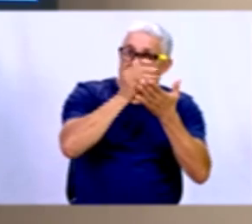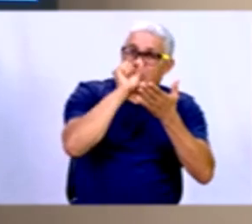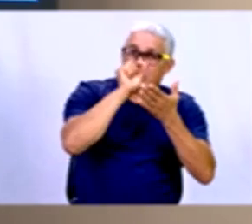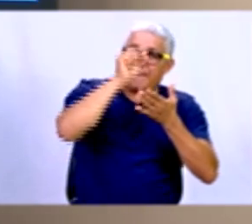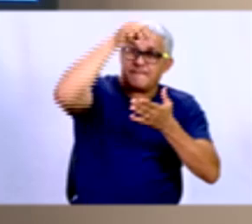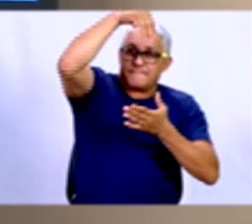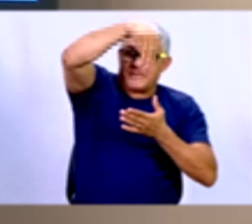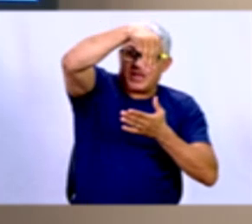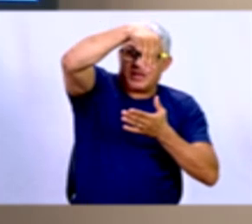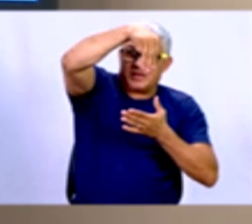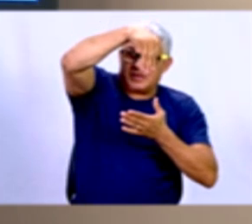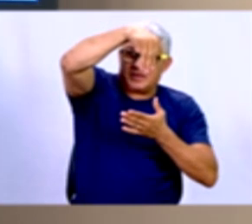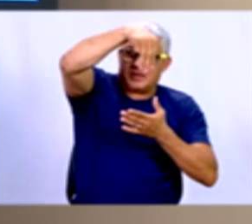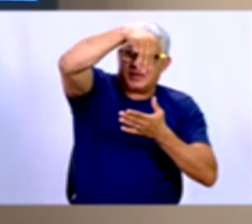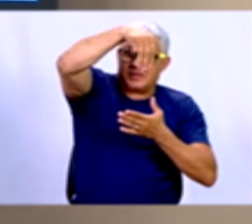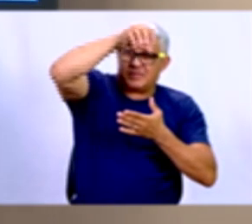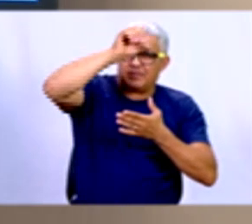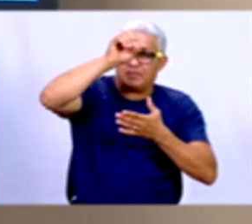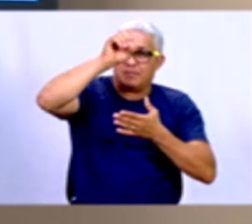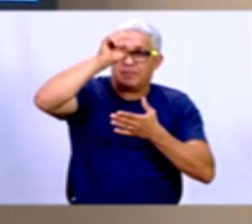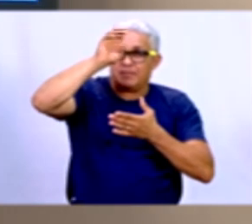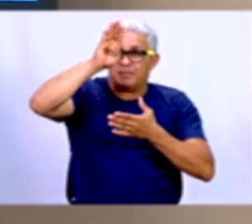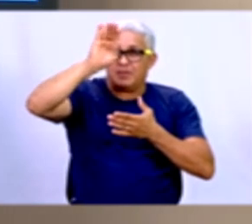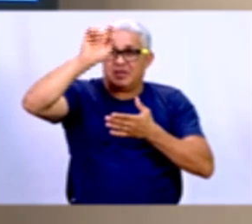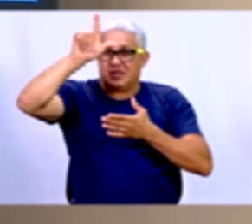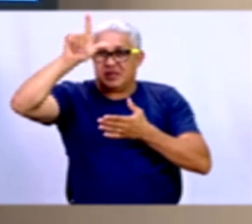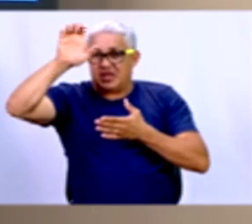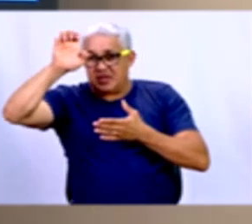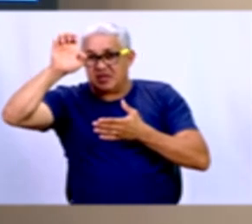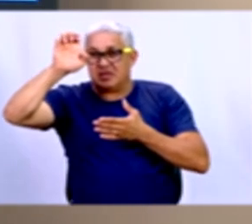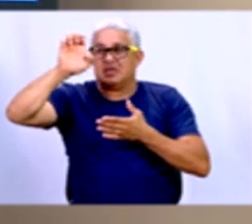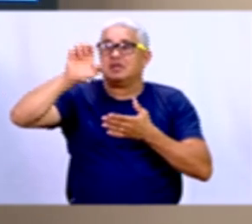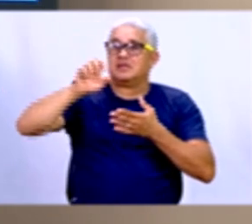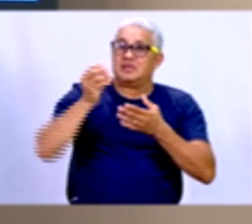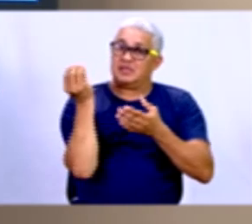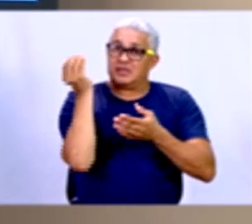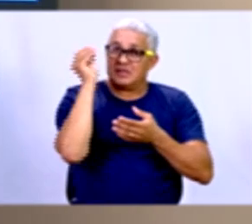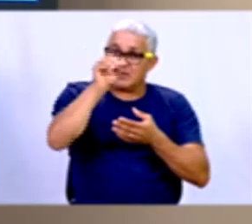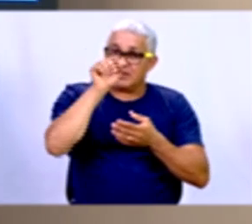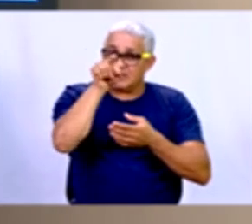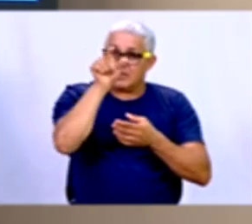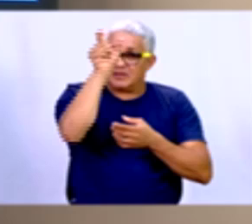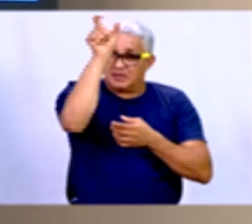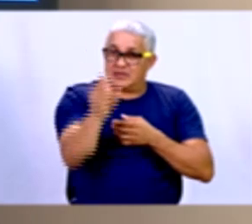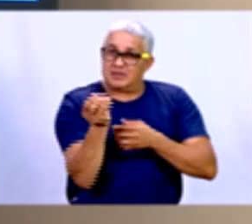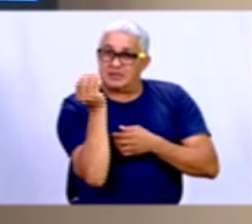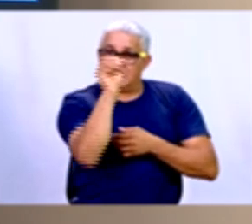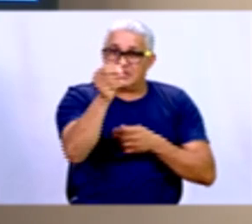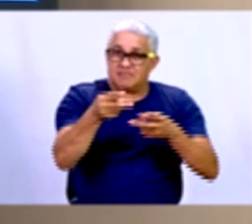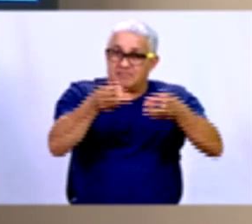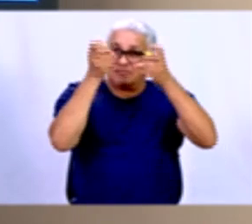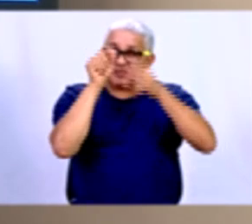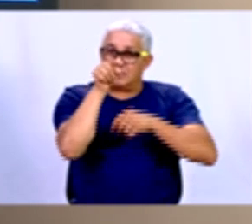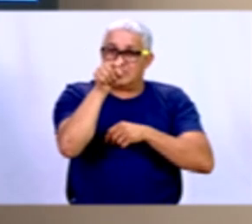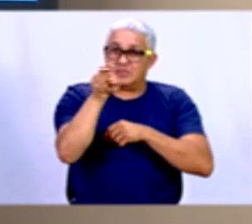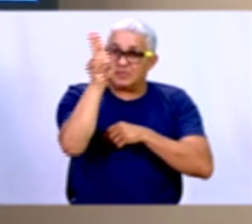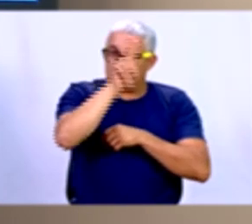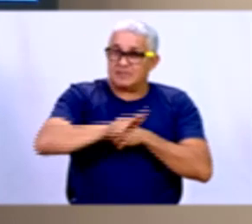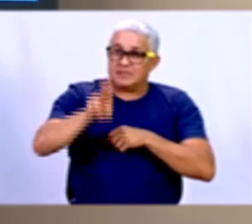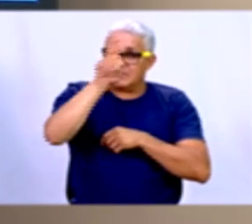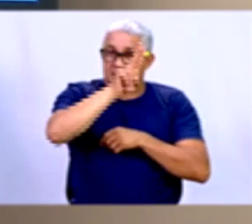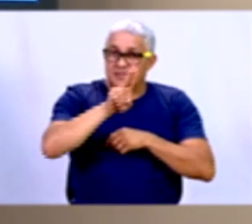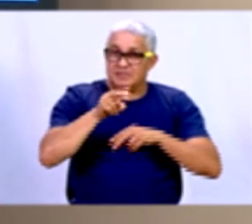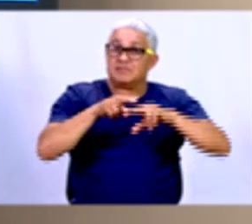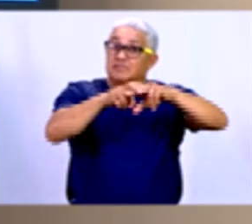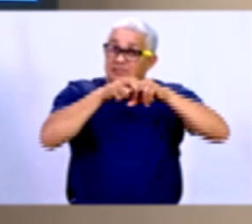M, né? Já colocando você, já inserindo, percebendo que você está utilizando o site